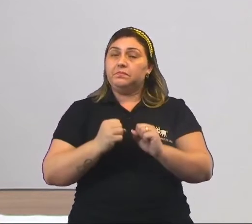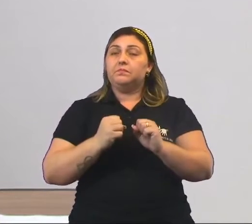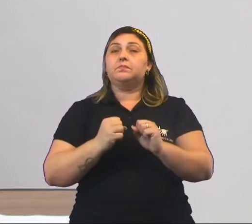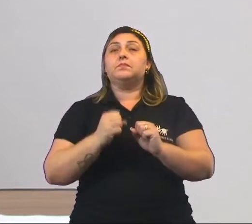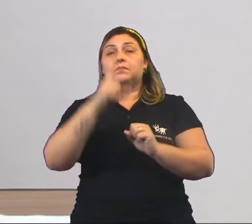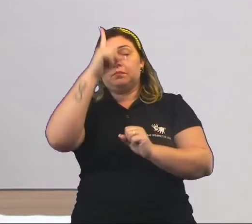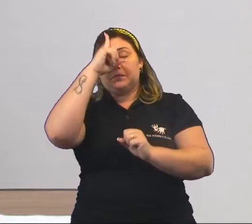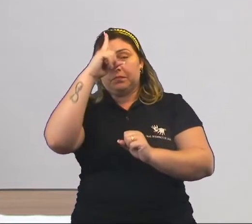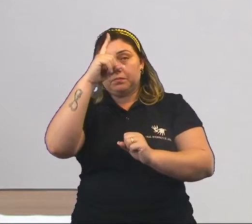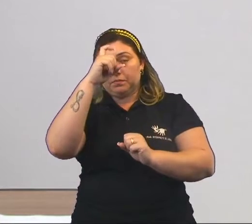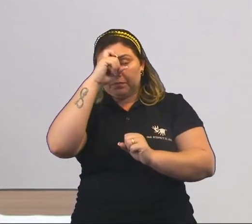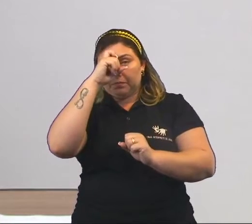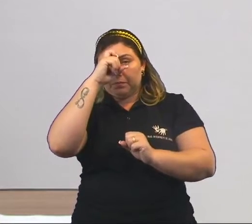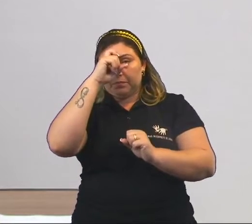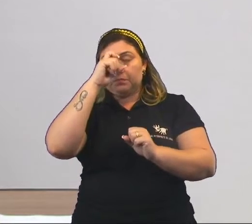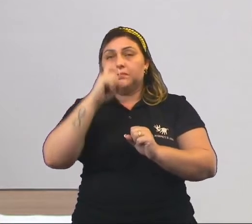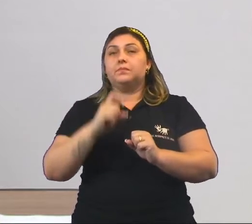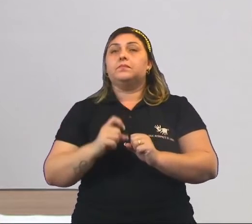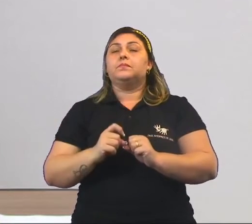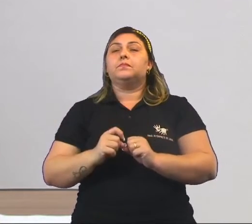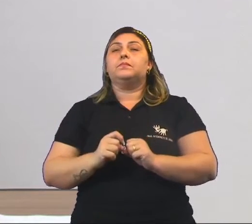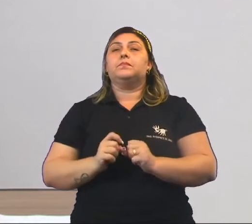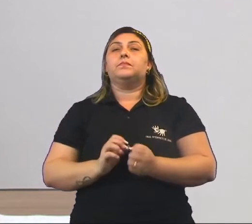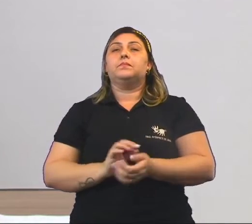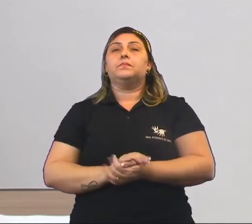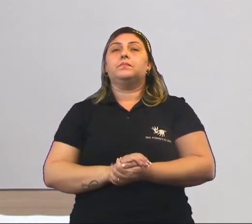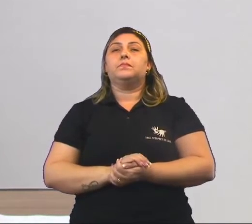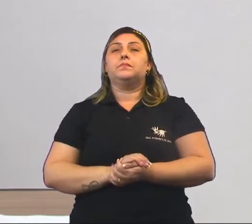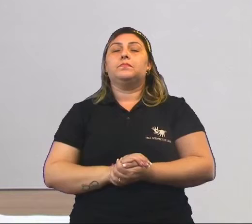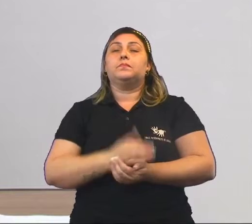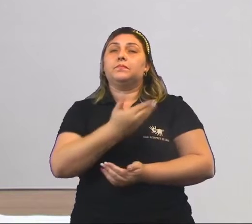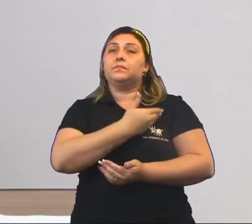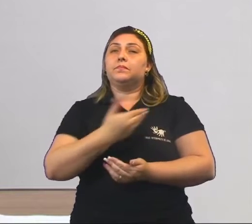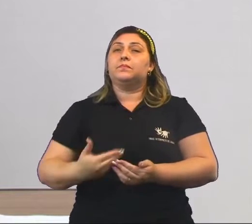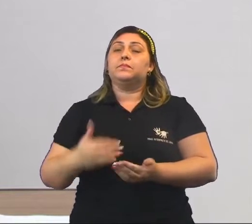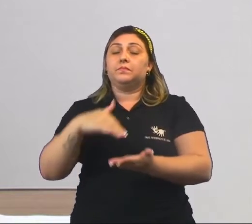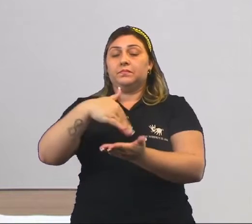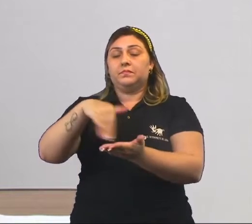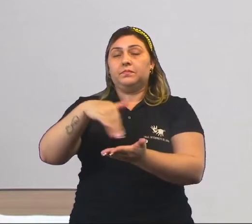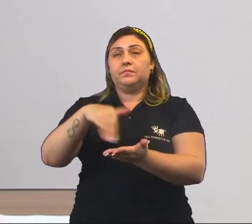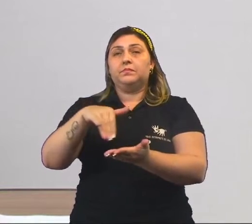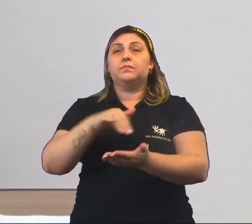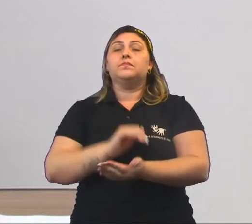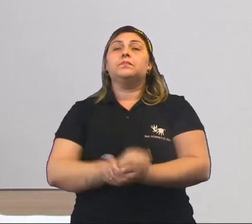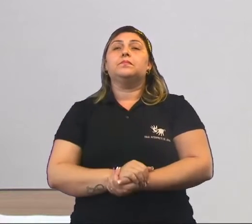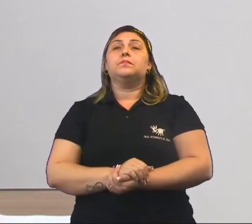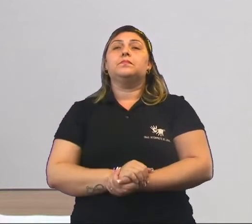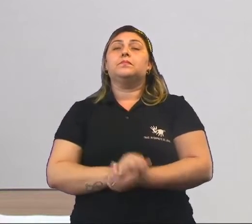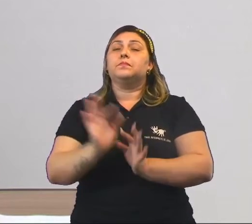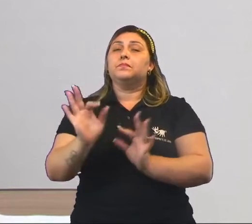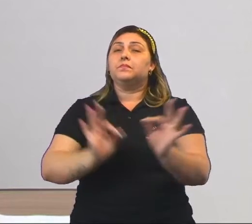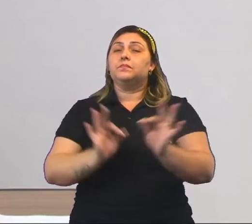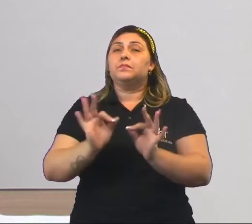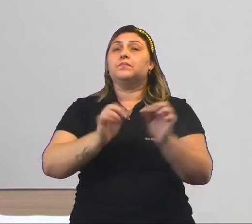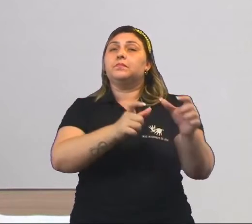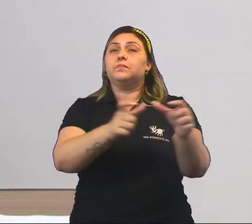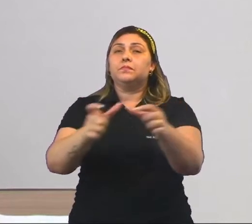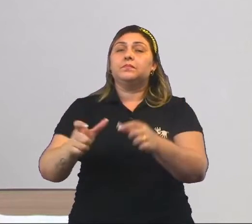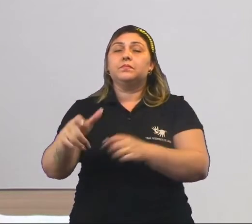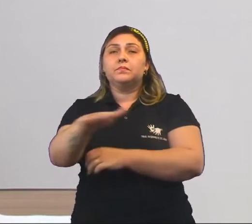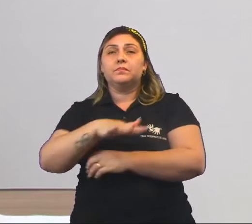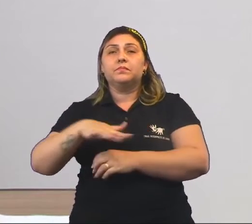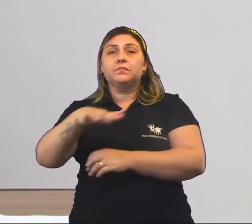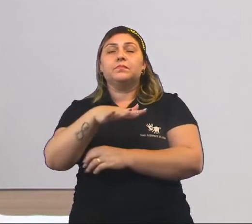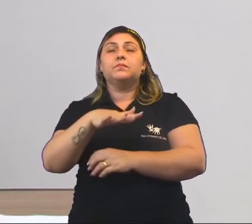no hospital, pode trabalhar em órgão público, em secretarias, onde organiza setores na